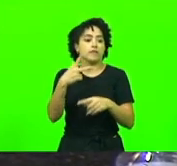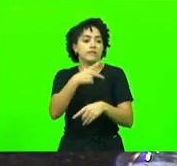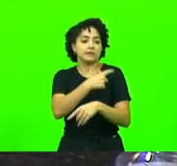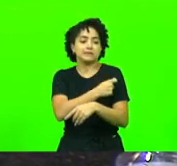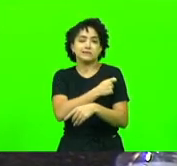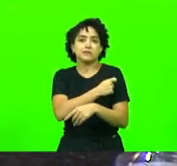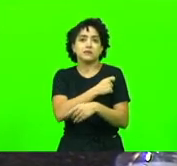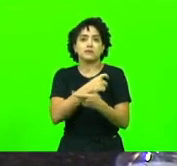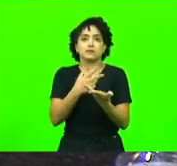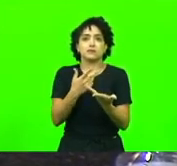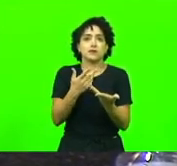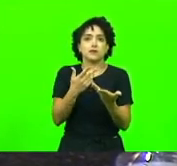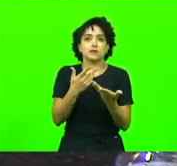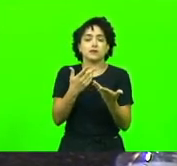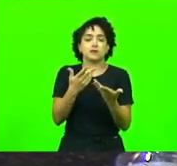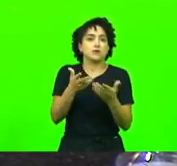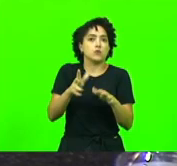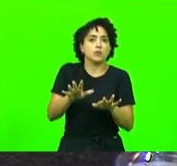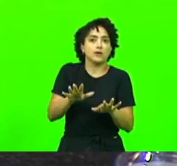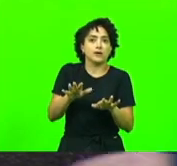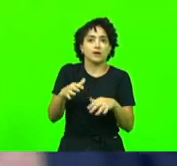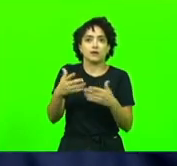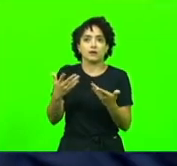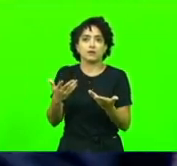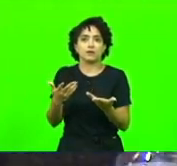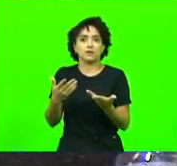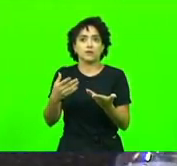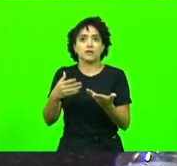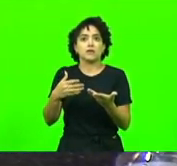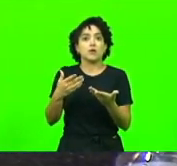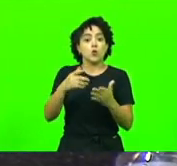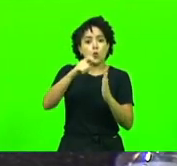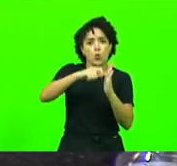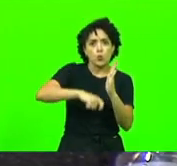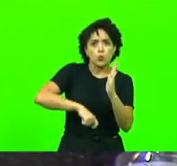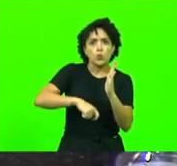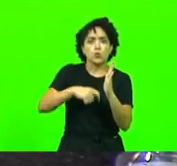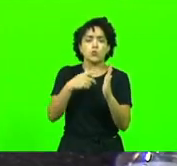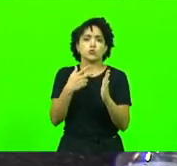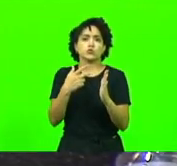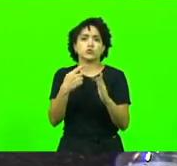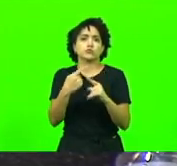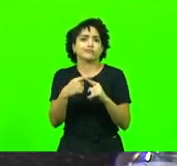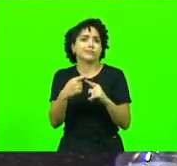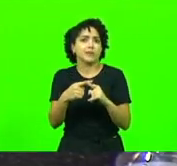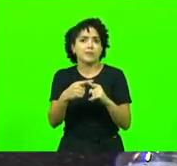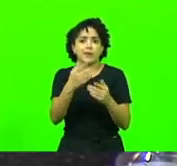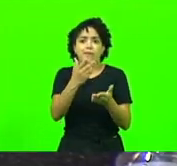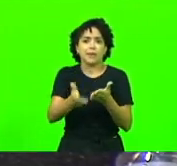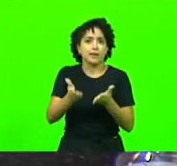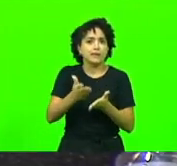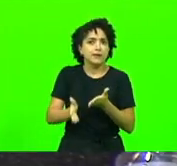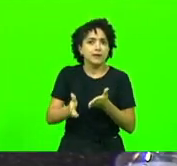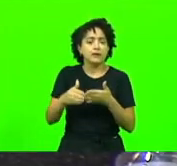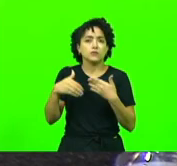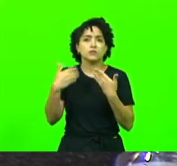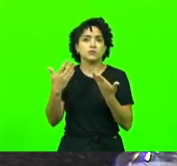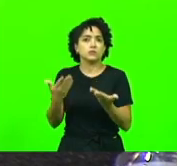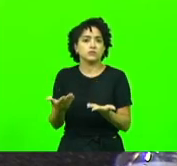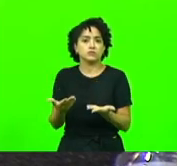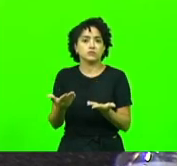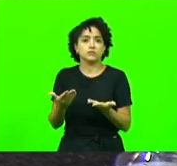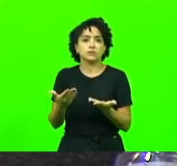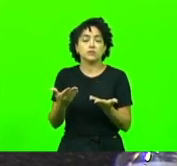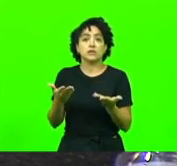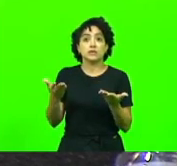puderam assumir o cargo que prestaram um concurso porque não tiveram vacina. Como que não está tendo obrigatoriedade aqui no Estado,